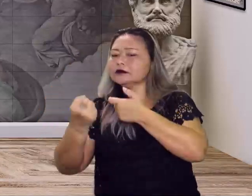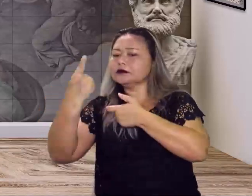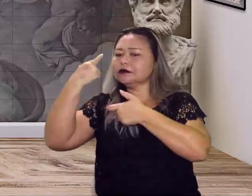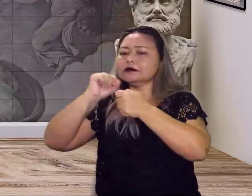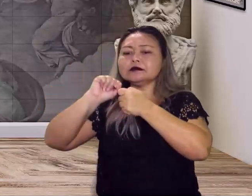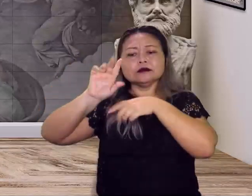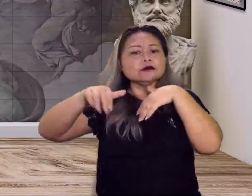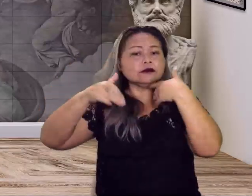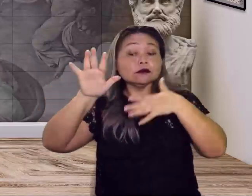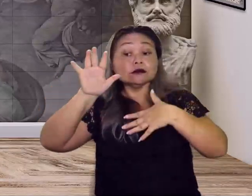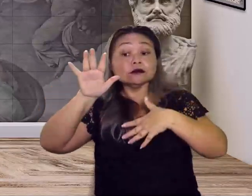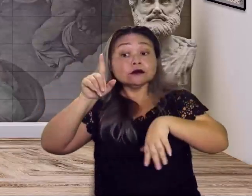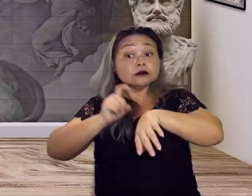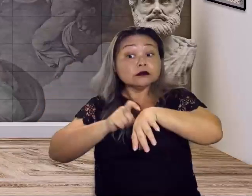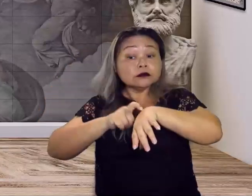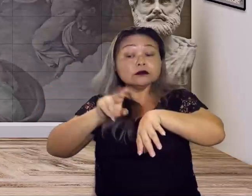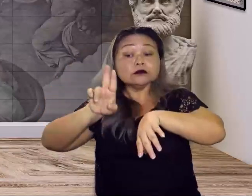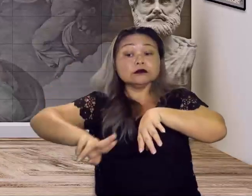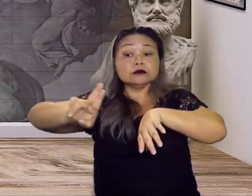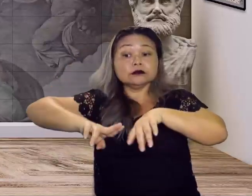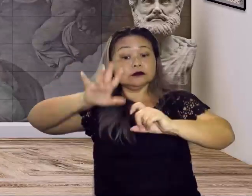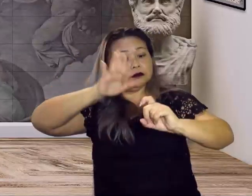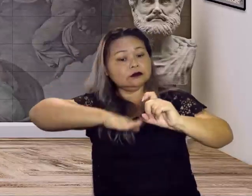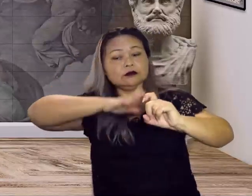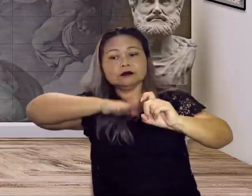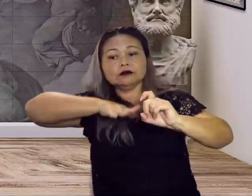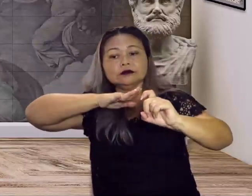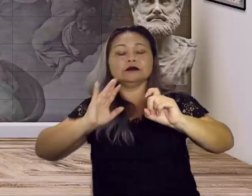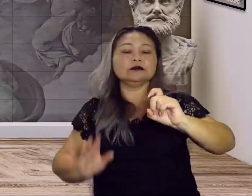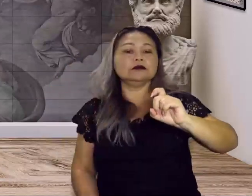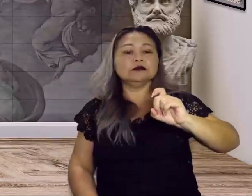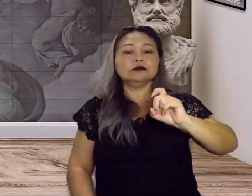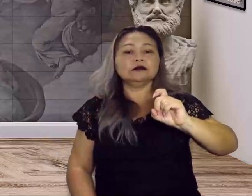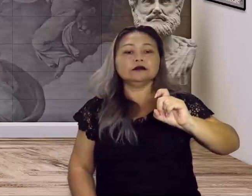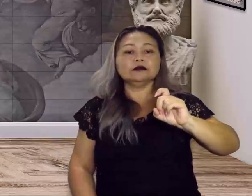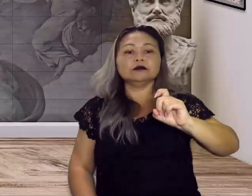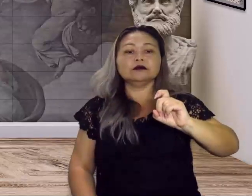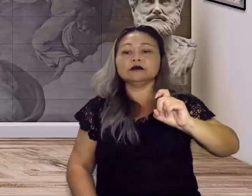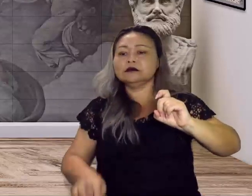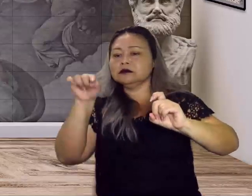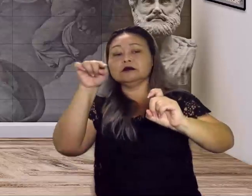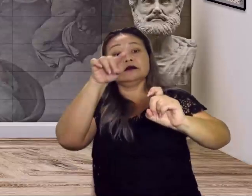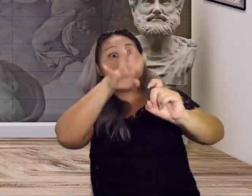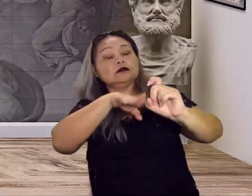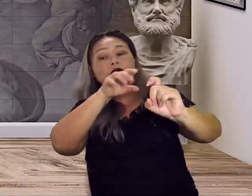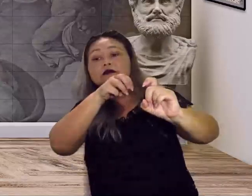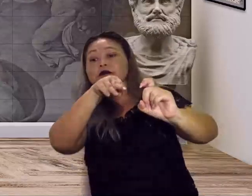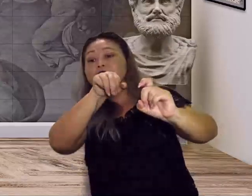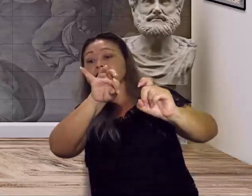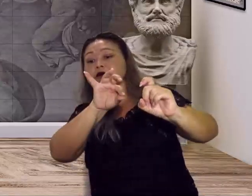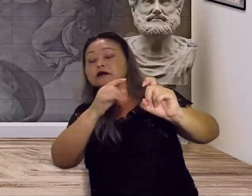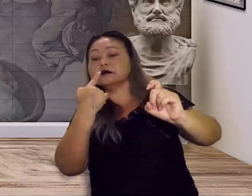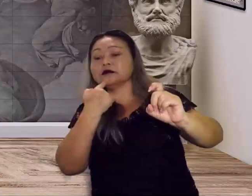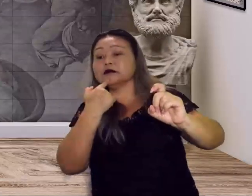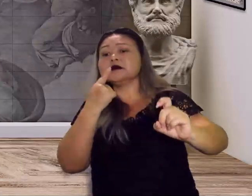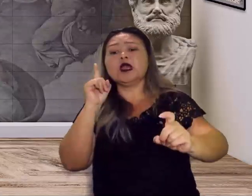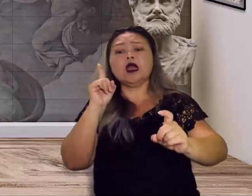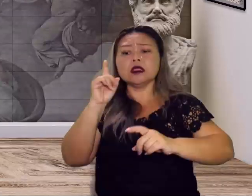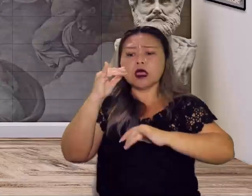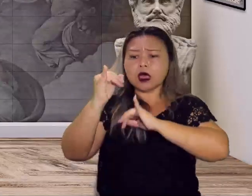instante nós usamos os mitos. Aquela pessoa é um mito. Na internet, por exemplo, você vê